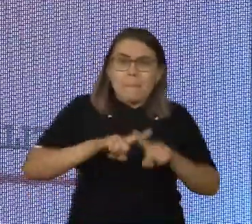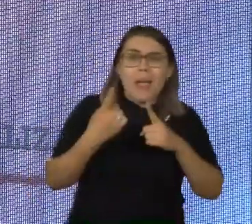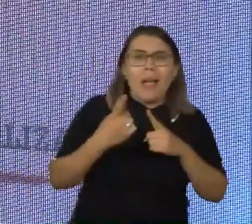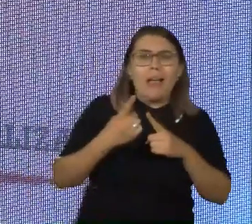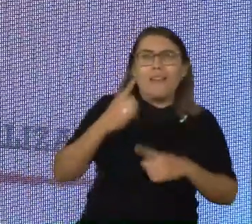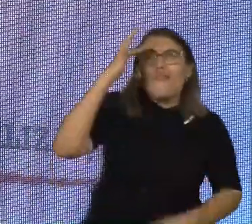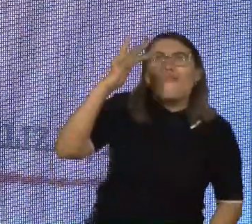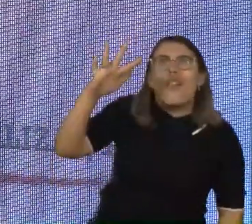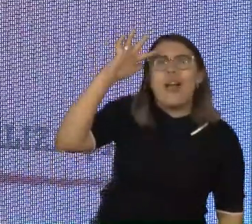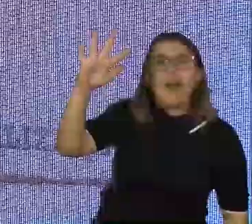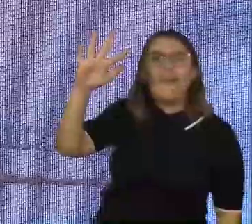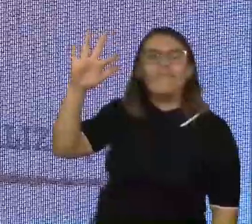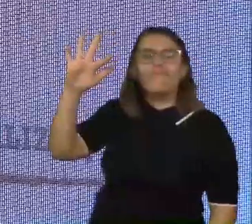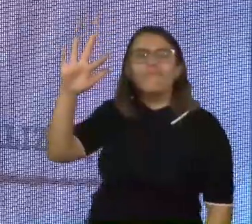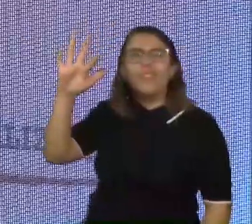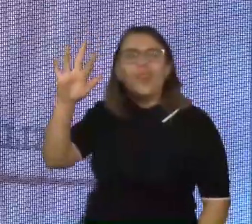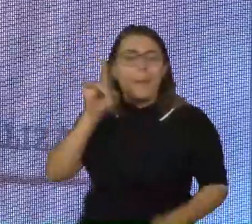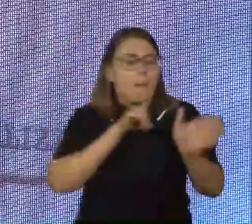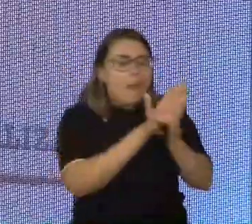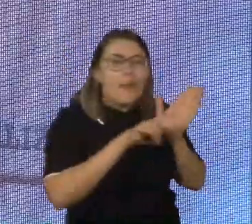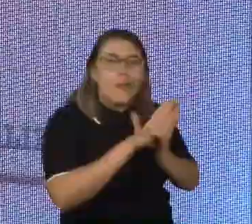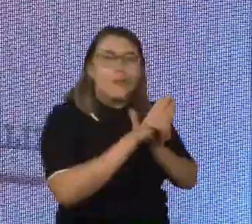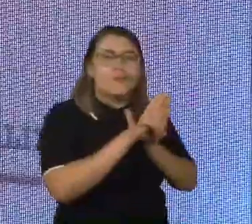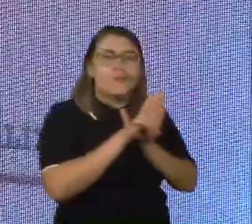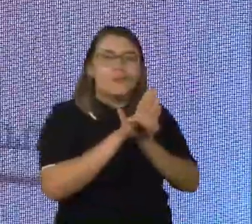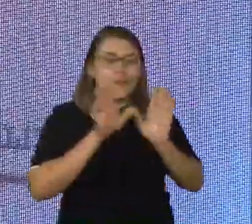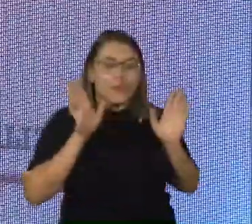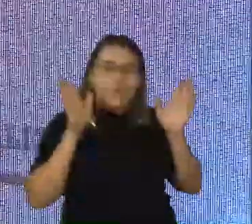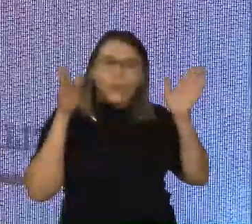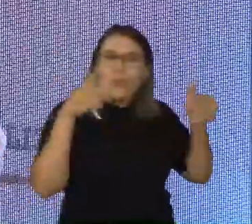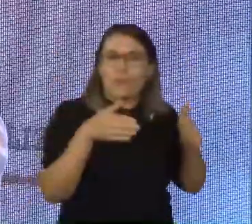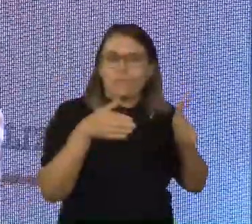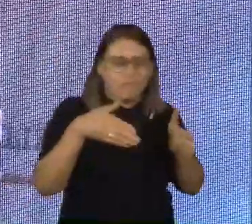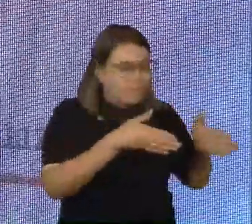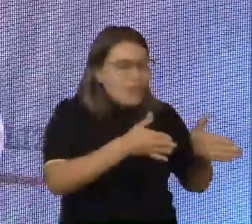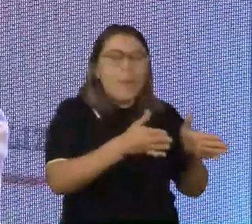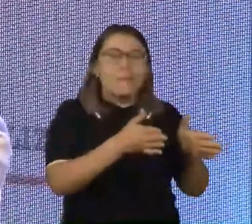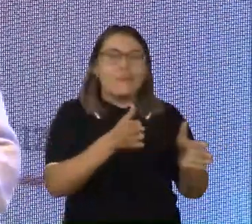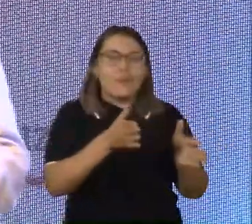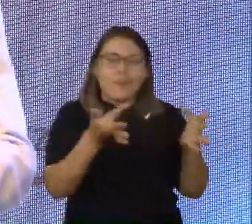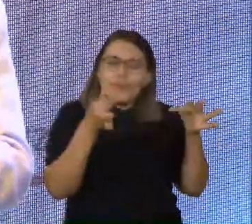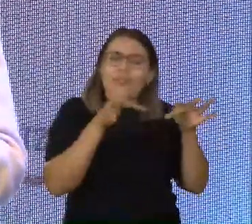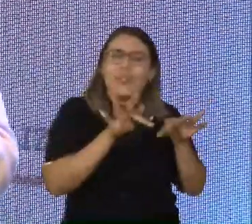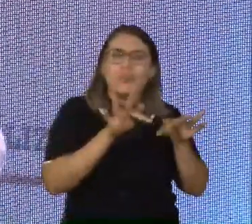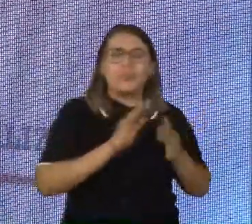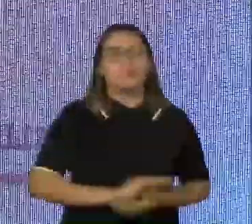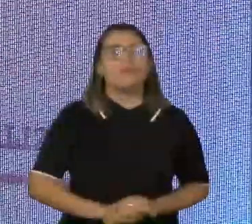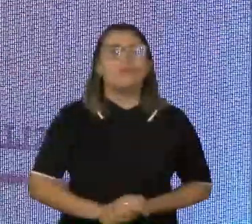as respostas dessas perguntas está ligada à palavra destino, que segundo o dicionário tem as seguintes